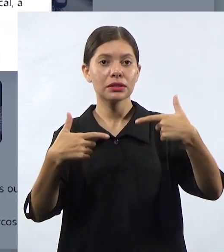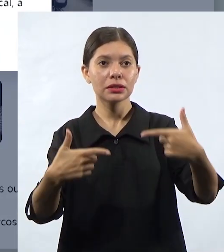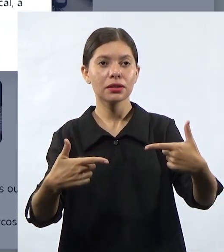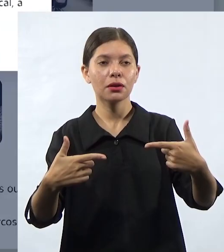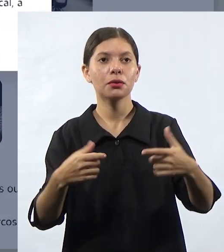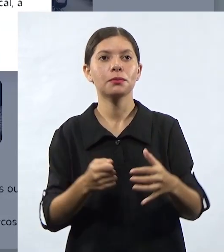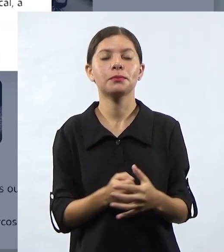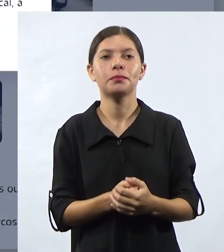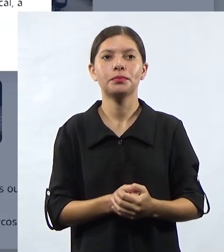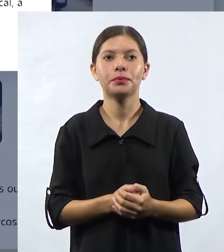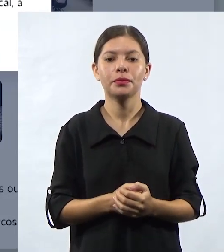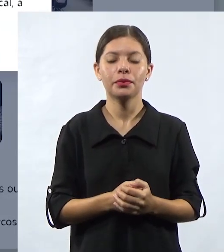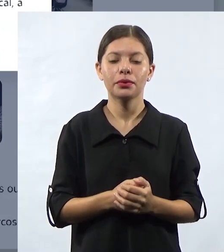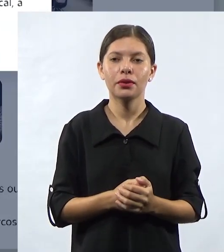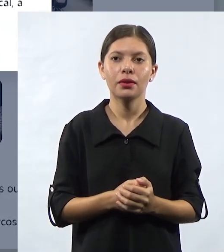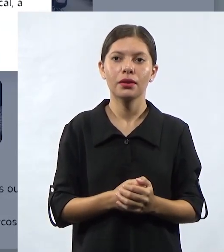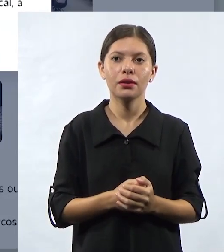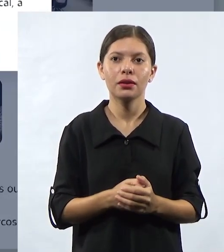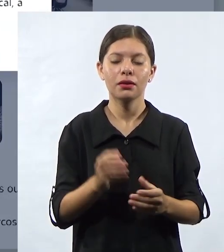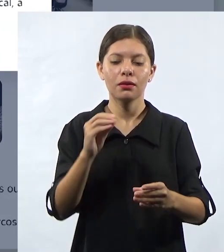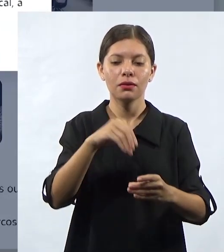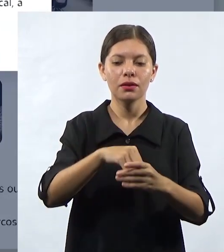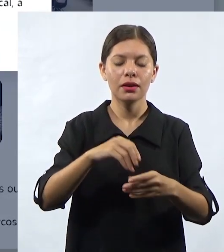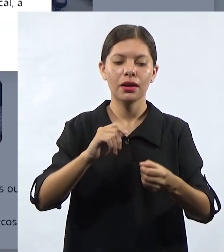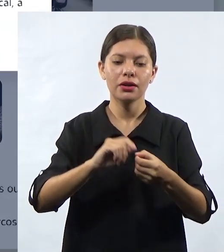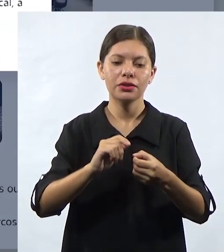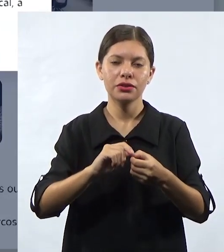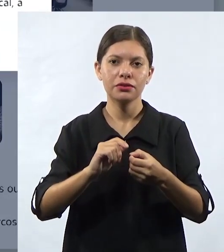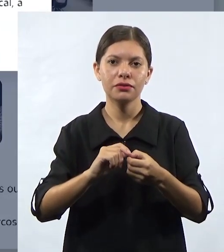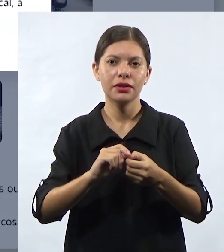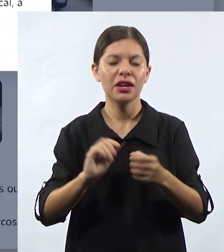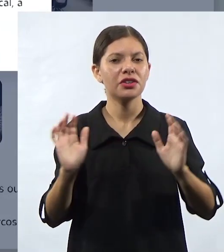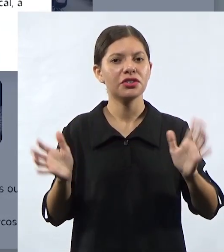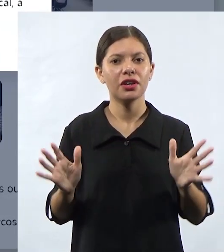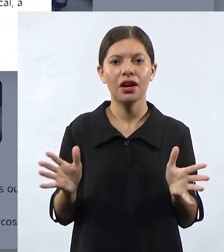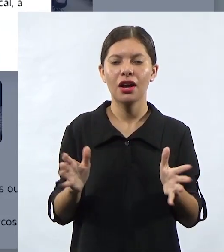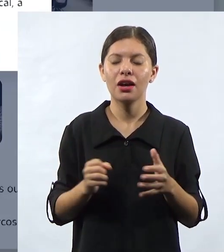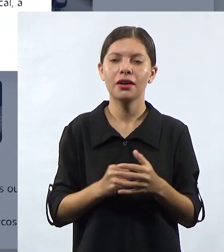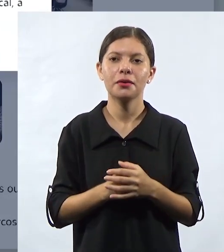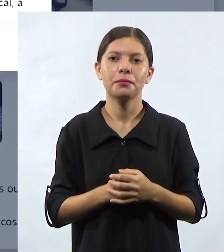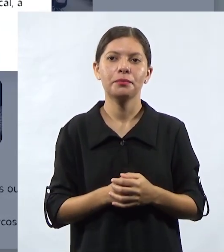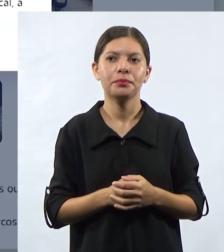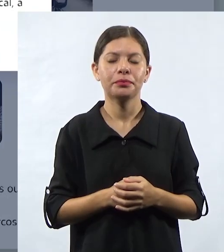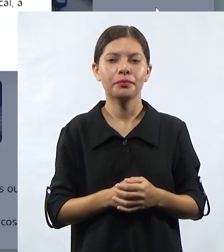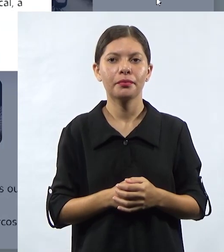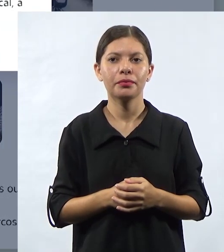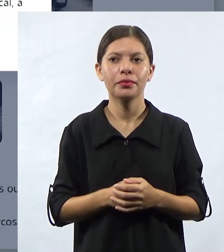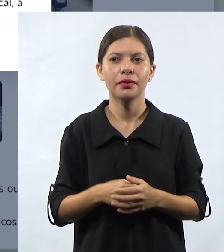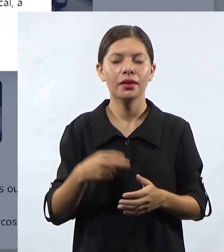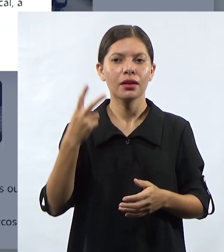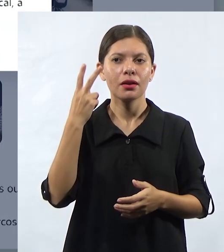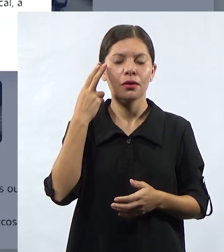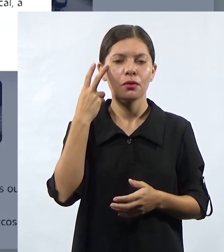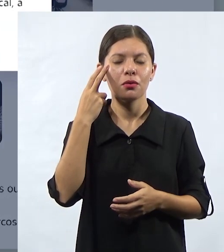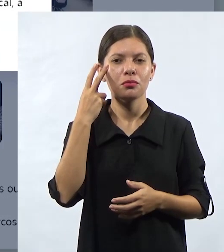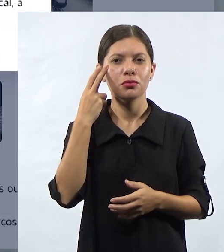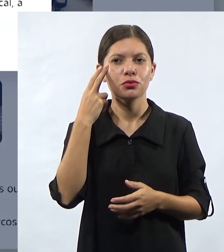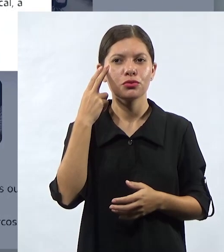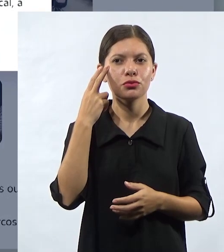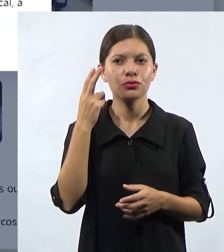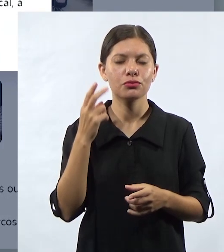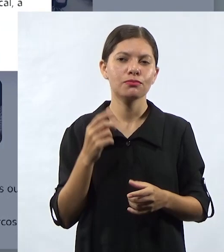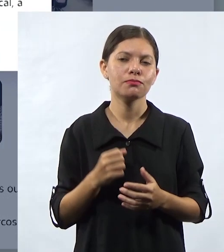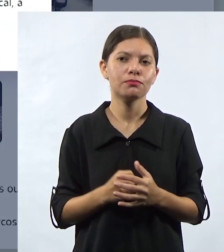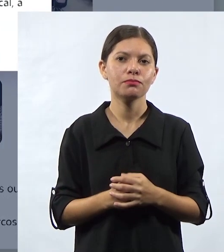para o futuro, um papel em qualquer processo ou durante qualquer período de tempo. É menos comum a linha do